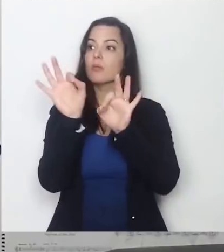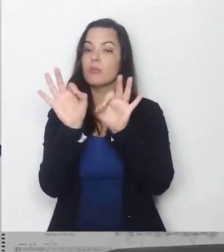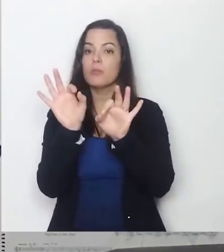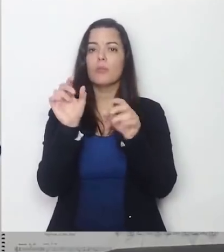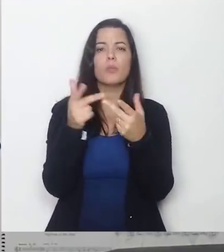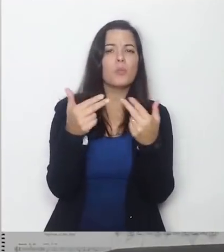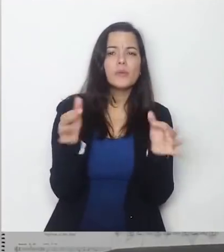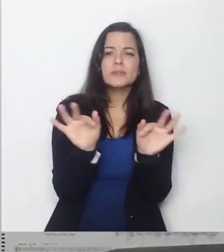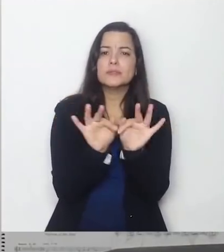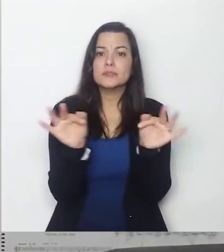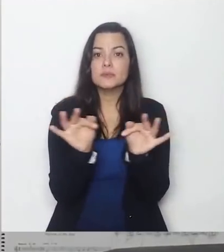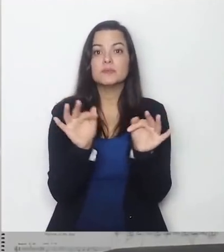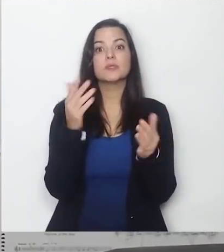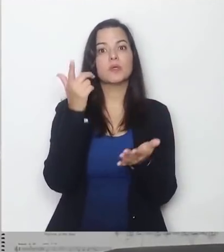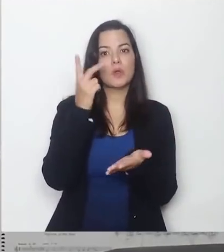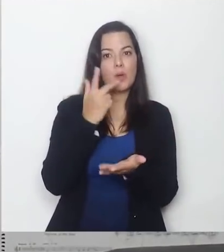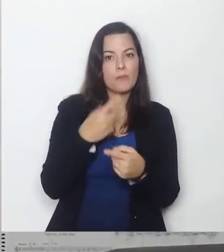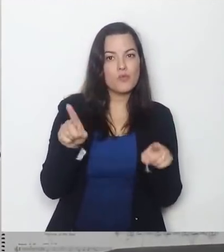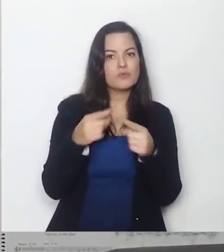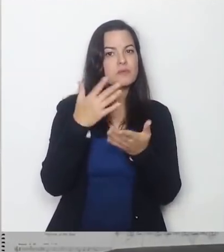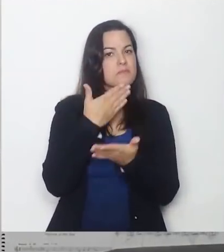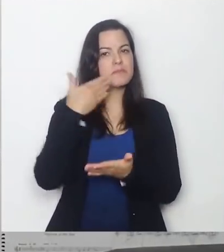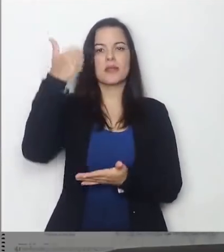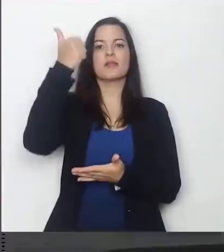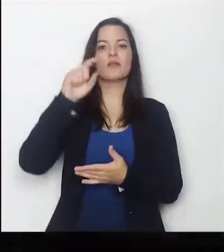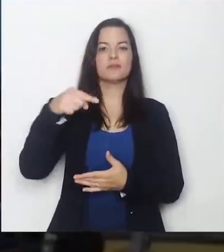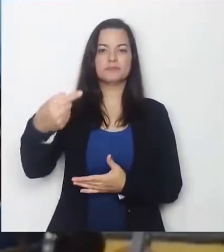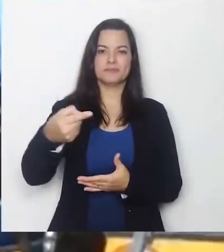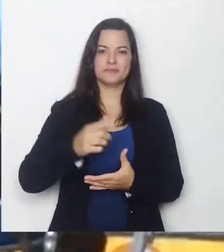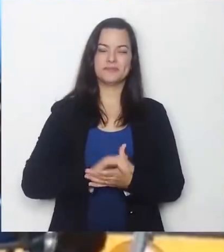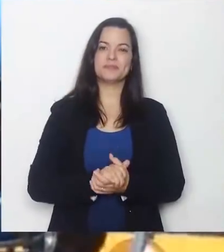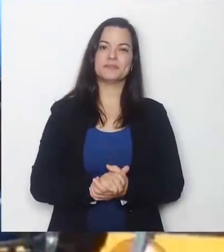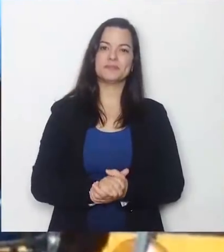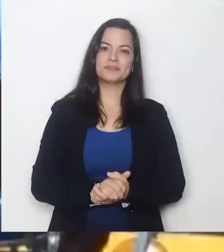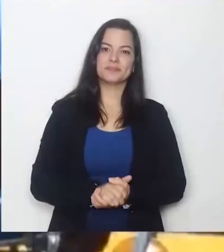que a execução fique melhor ainda.